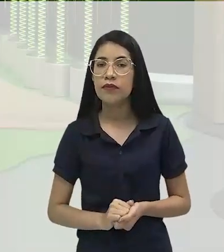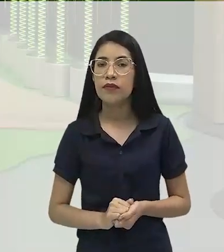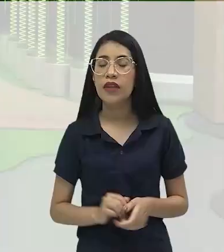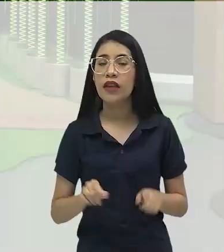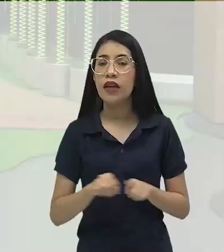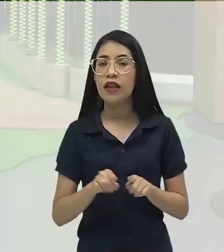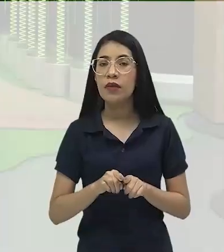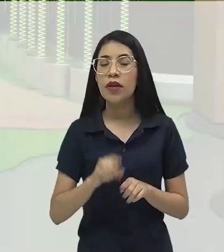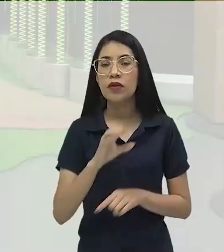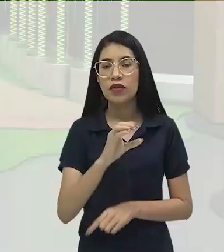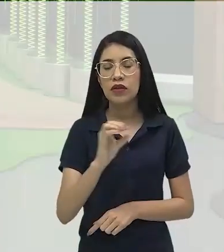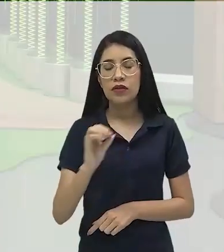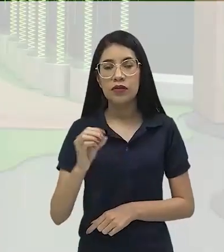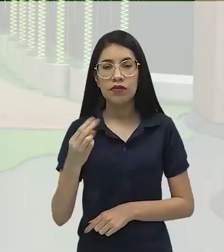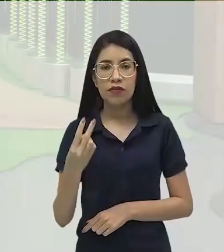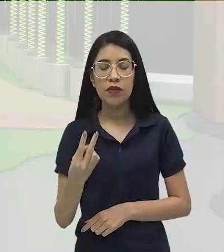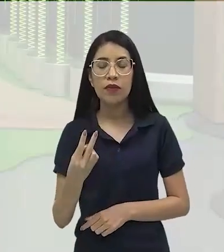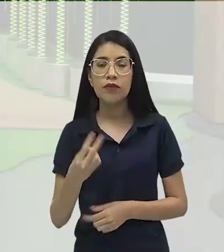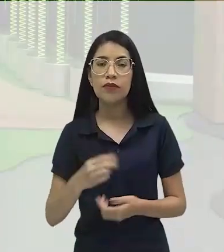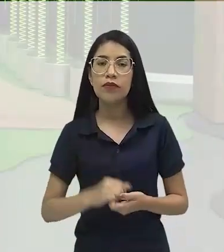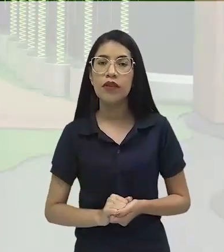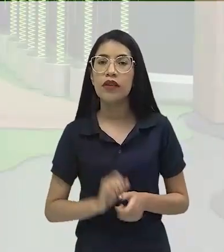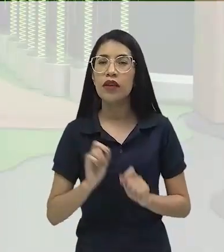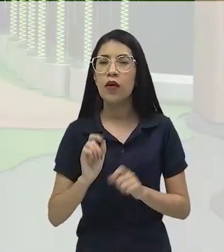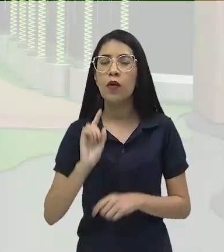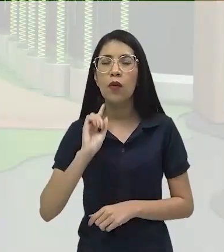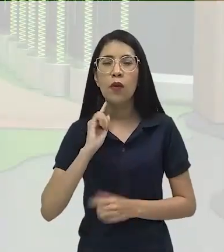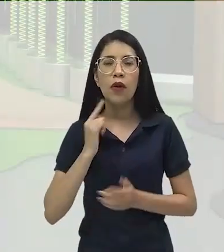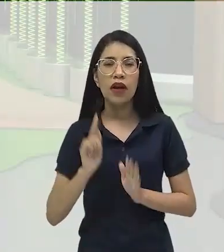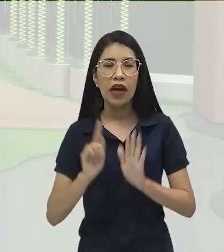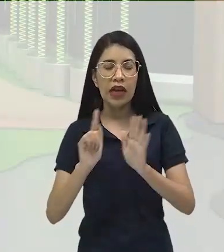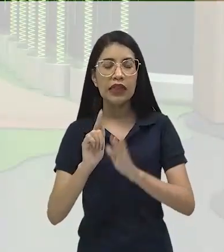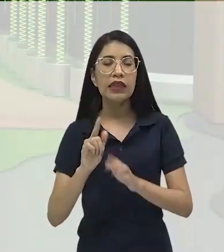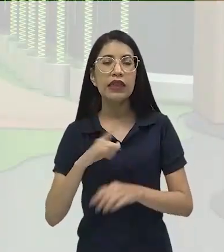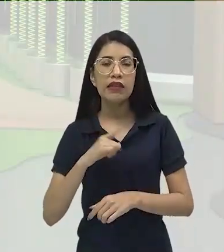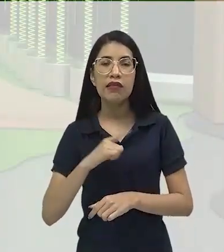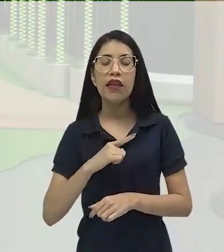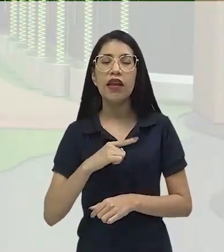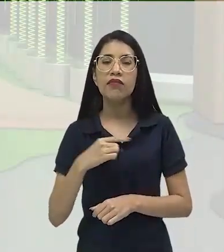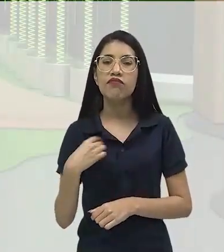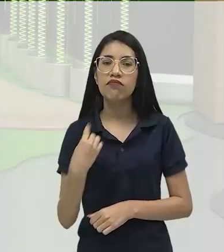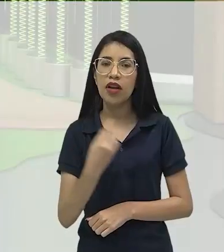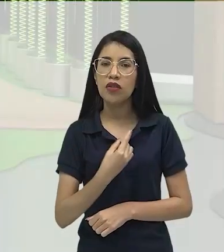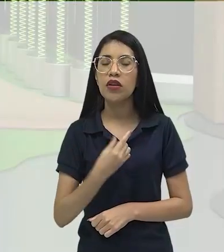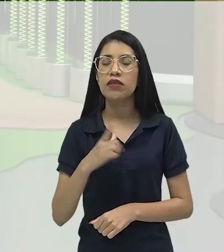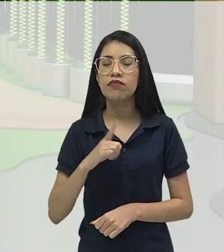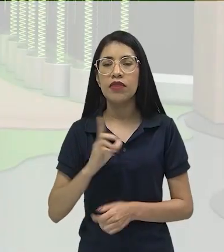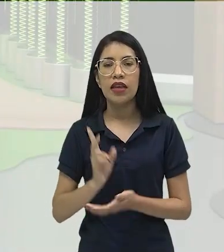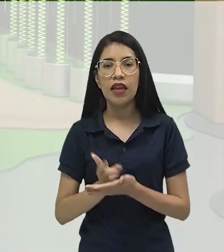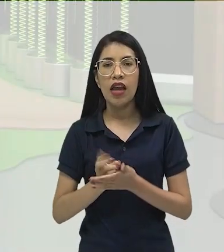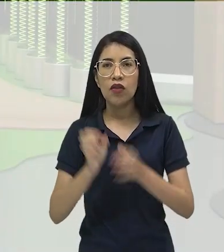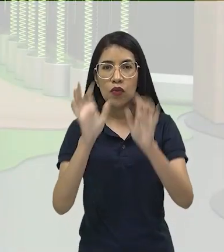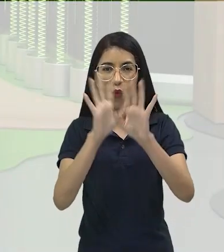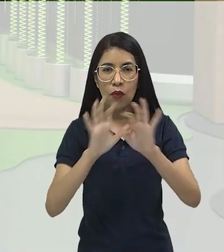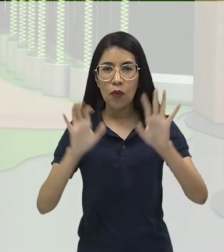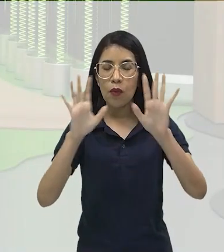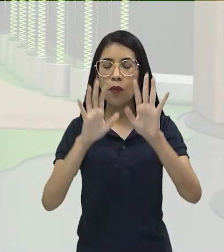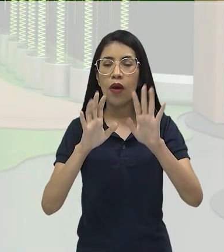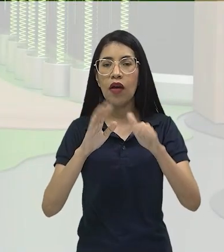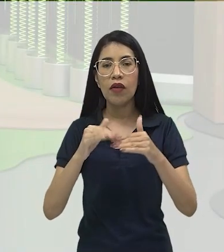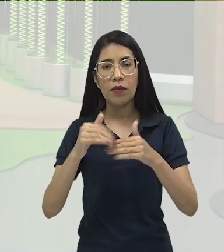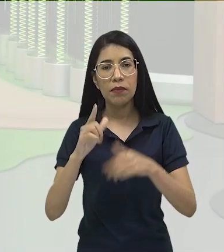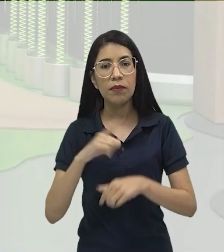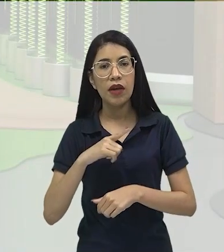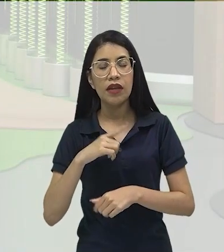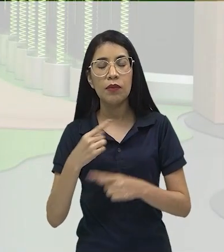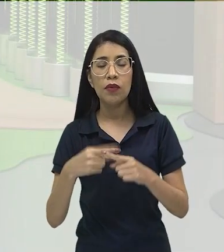o gás carbônico, que é um gás que está muito presente entre nós, né? Principalmente porque ele é um dos gases que participa